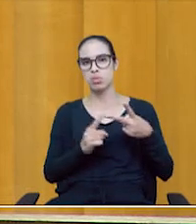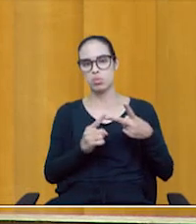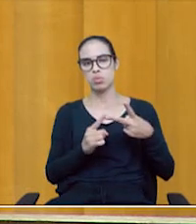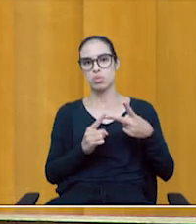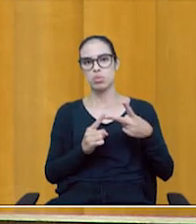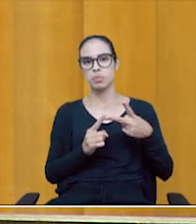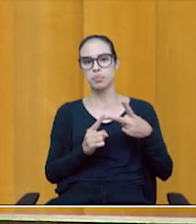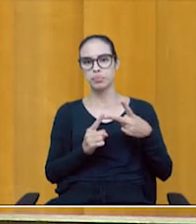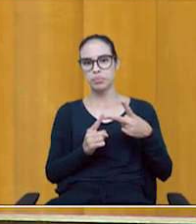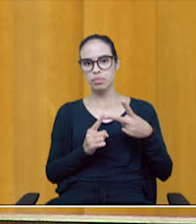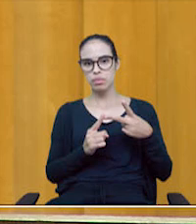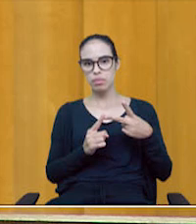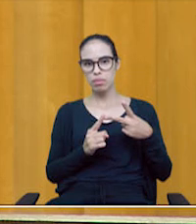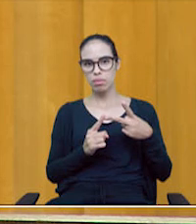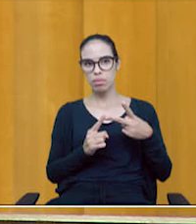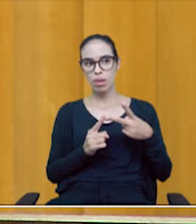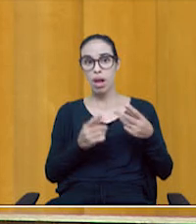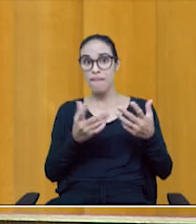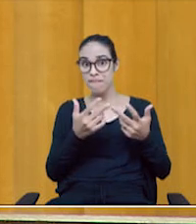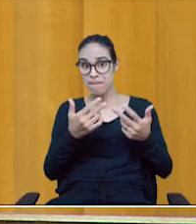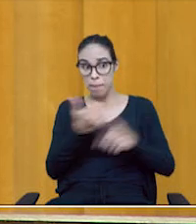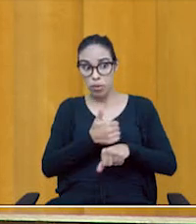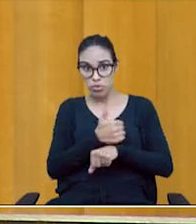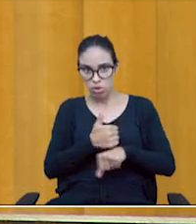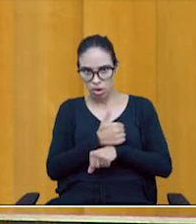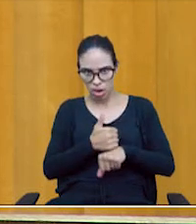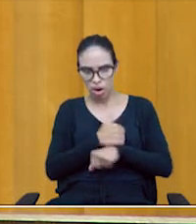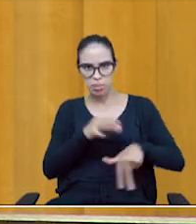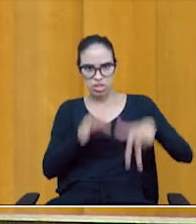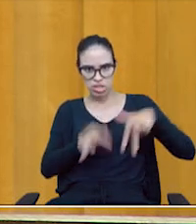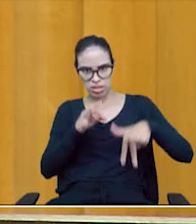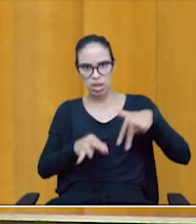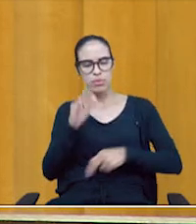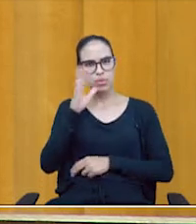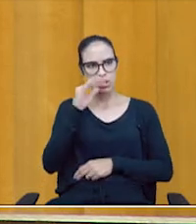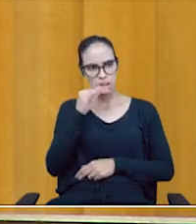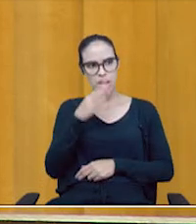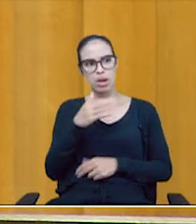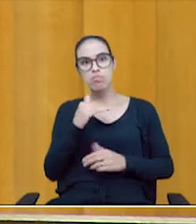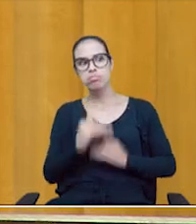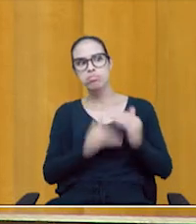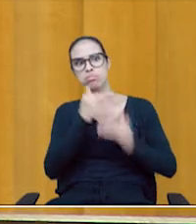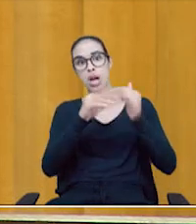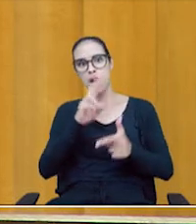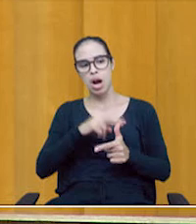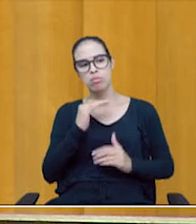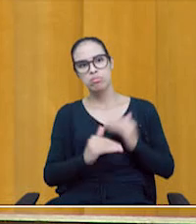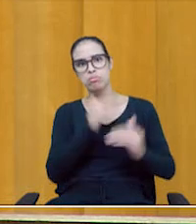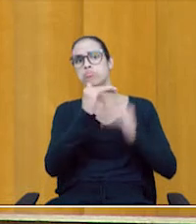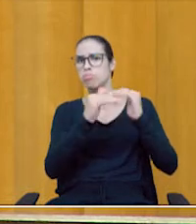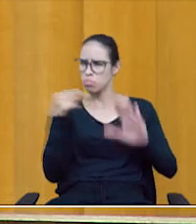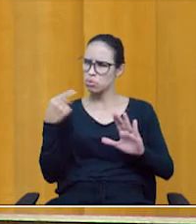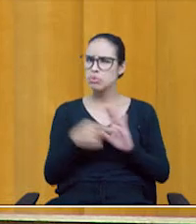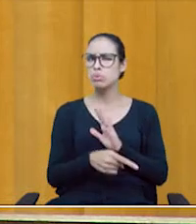nós estamos vendo nas carreiras dos servidores, mas especialmente dos magistrados, têm várias causas, são profundas, são duradouras, impacto na